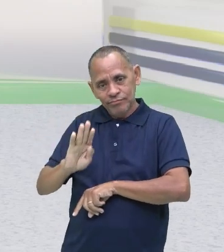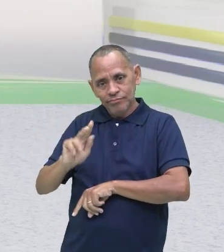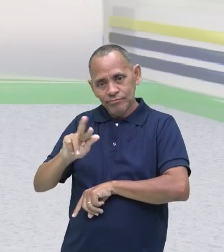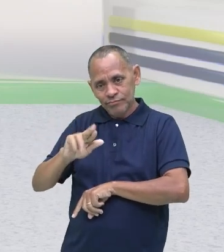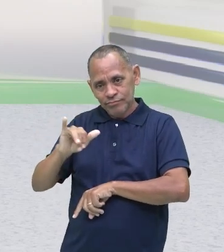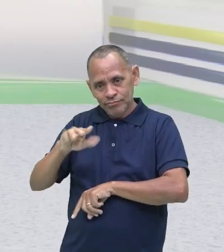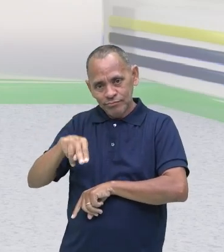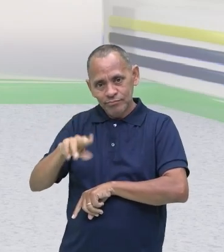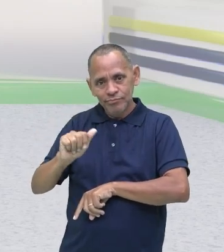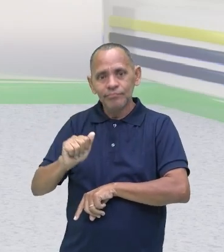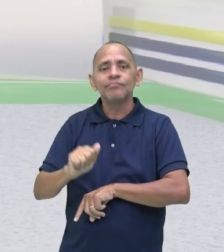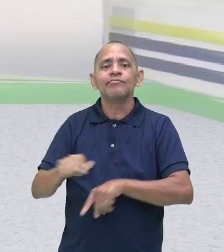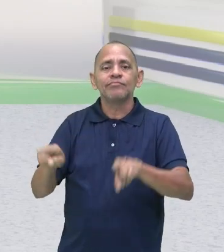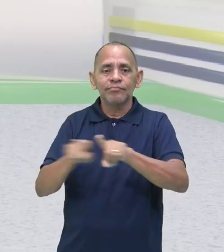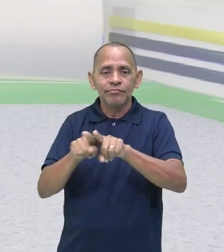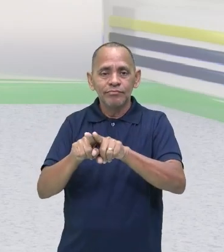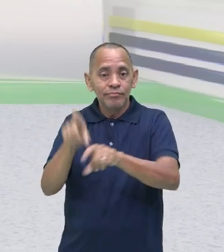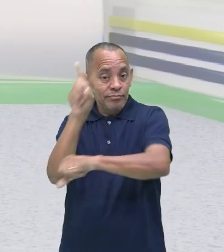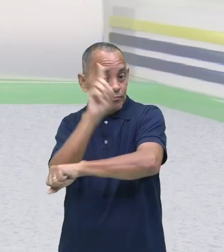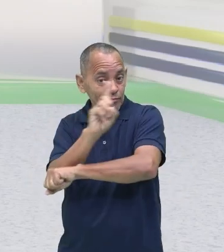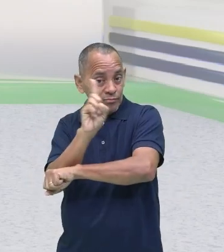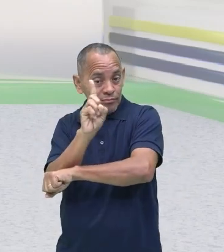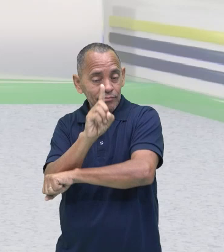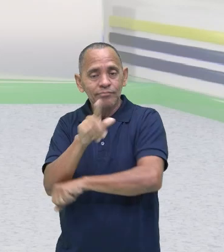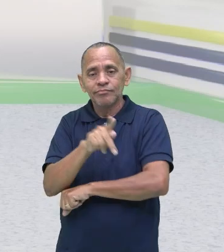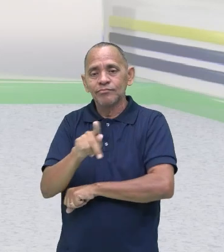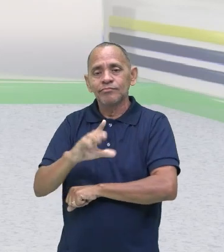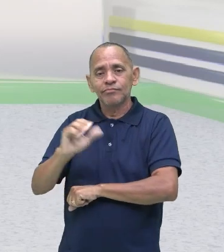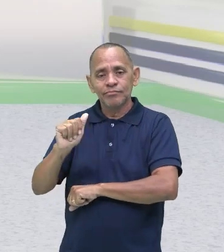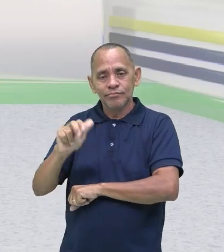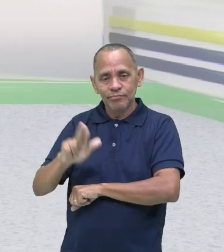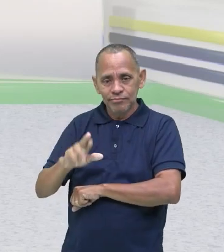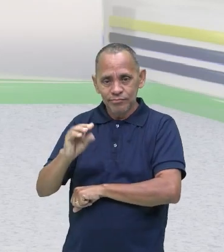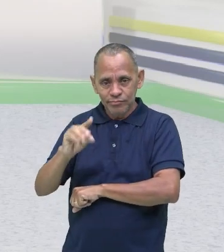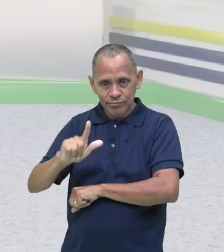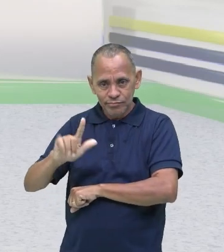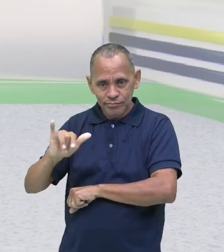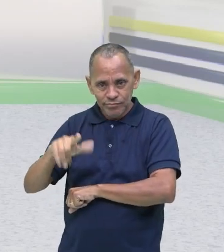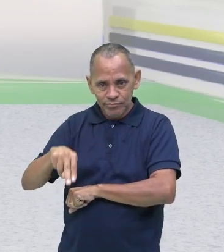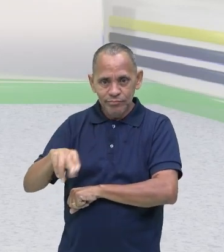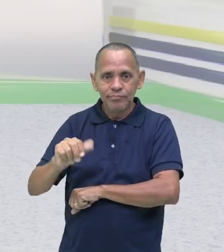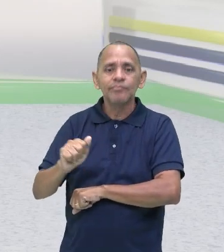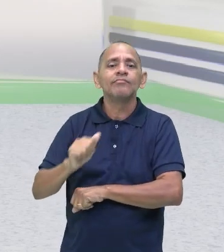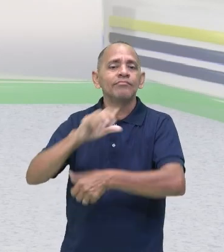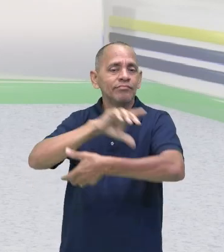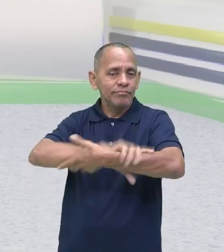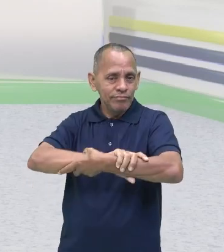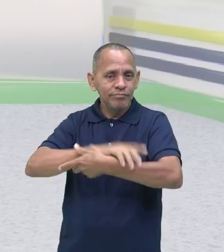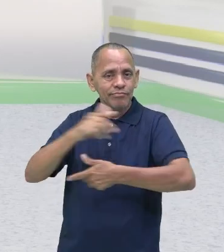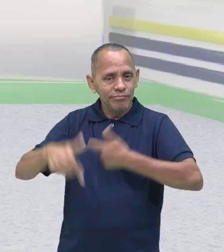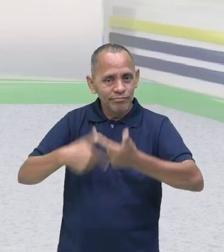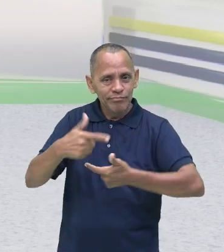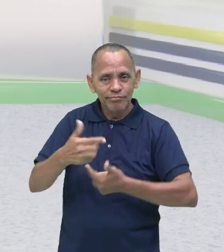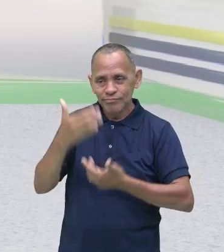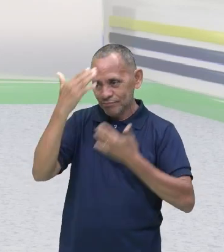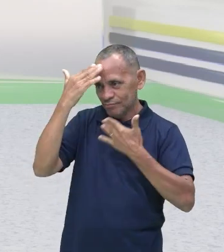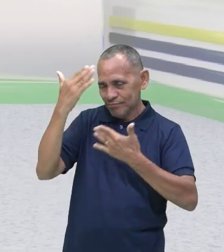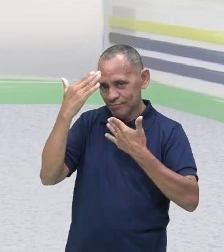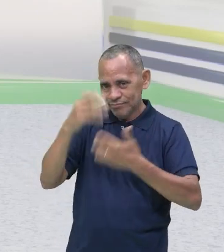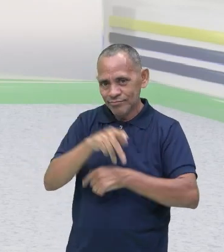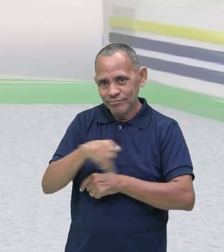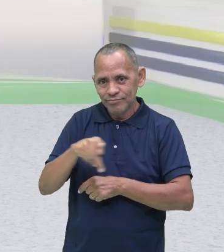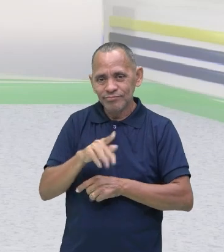gerente, professora Carolina, também, que é uma grande parceira nossa, né, nesse trabalho. E muito obrigada, viu, professora Kaellen, por